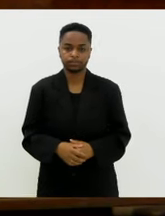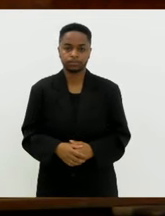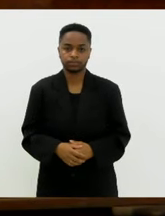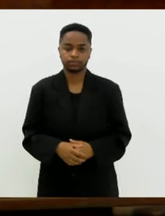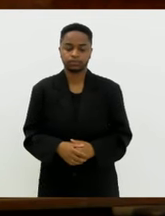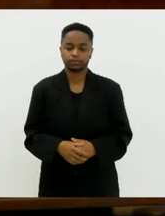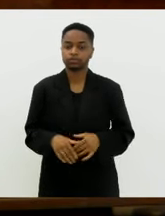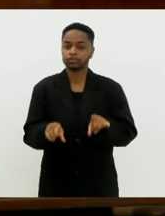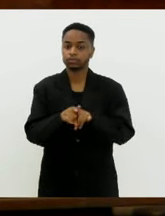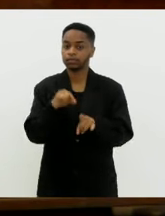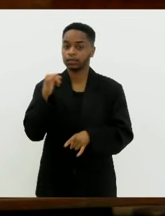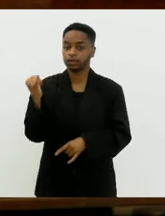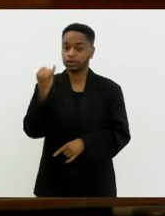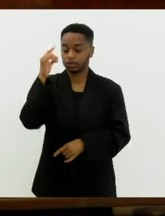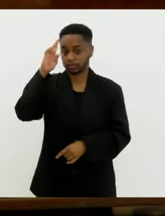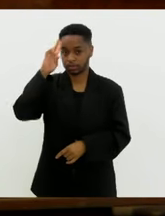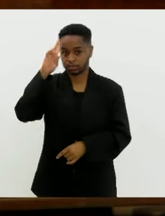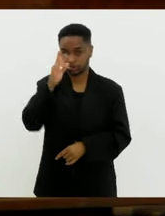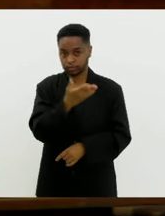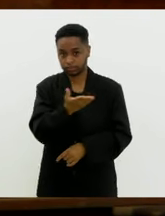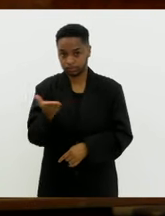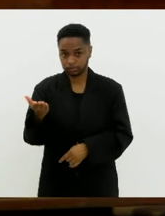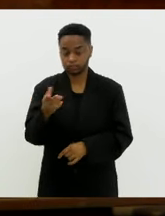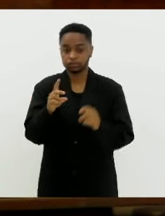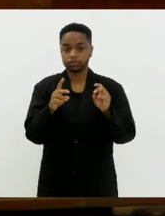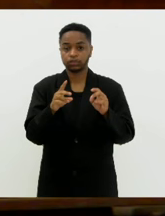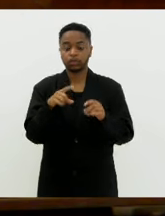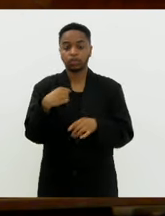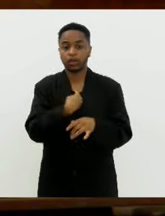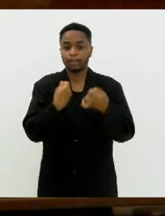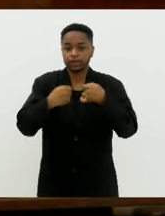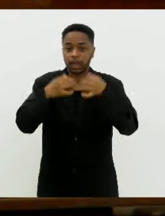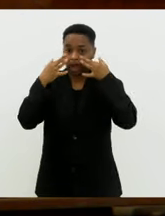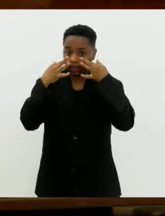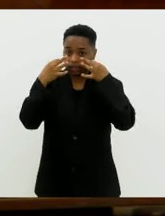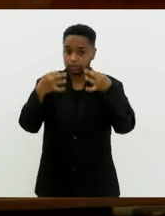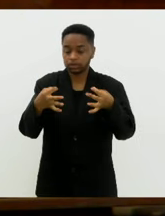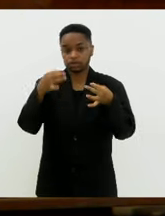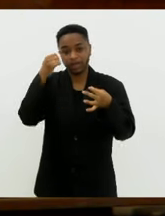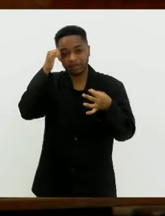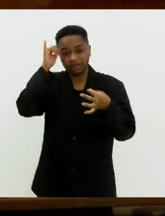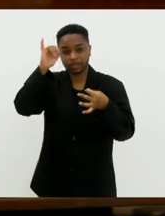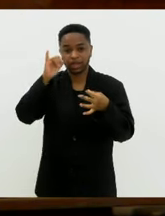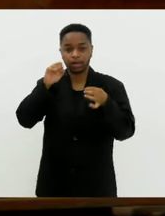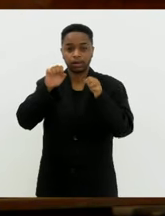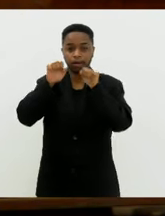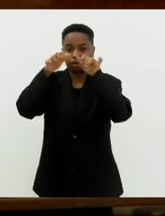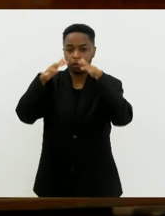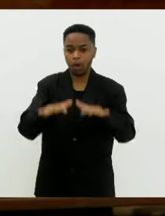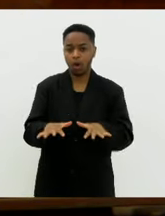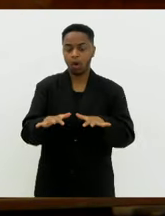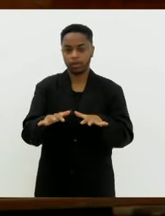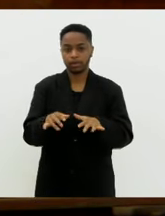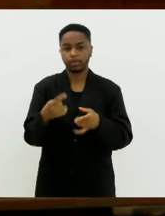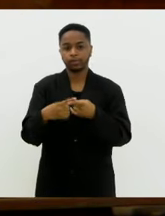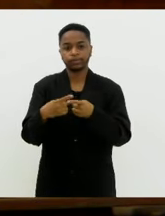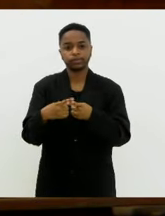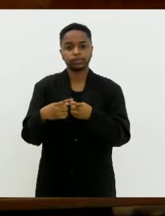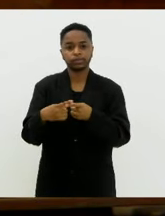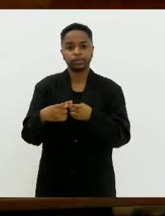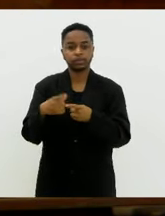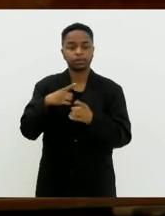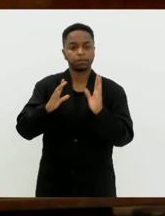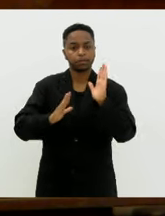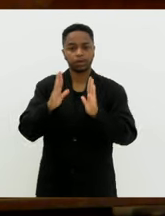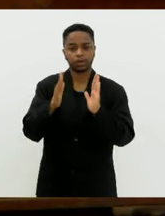Importante lembrar também da atenção que temos dado à prevenção a desastres. Algumas semanas atrás, cidades da